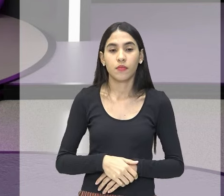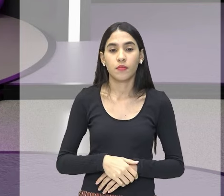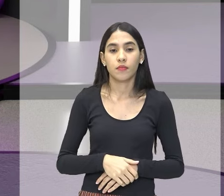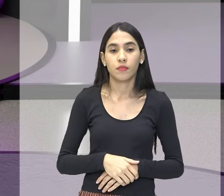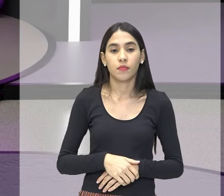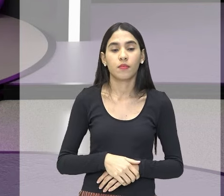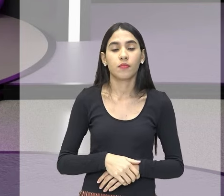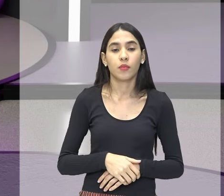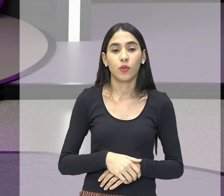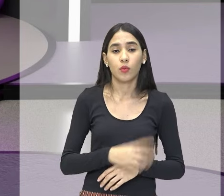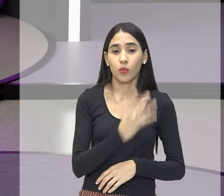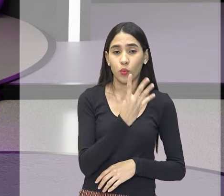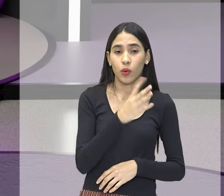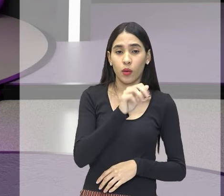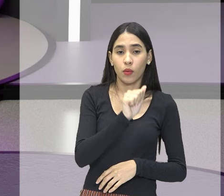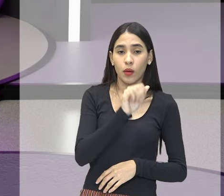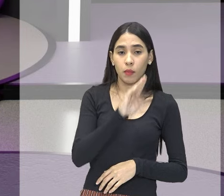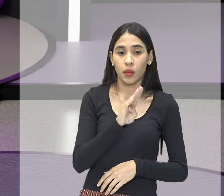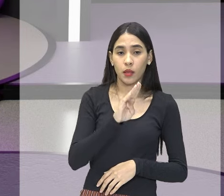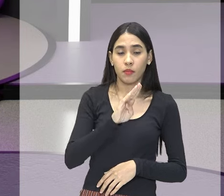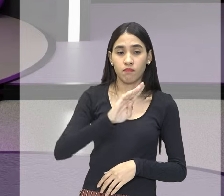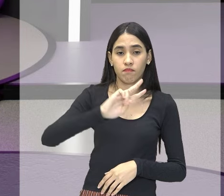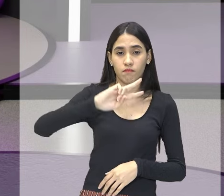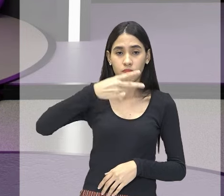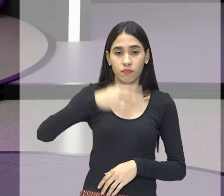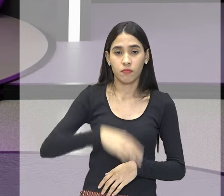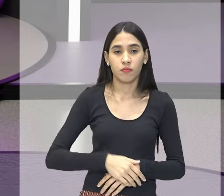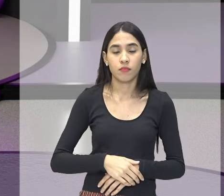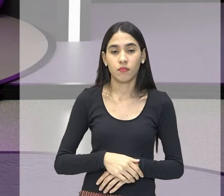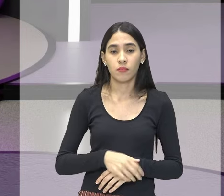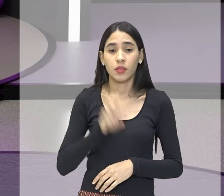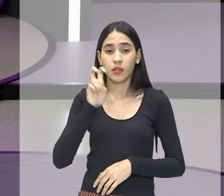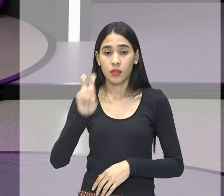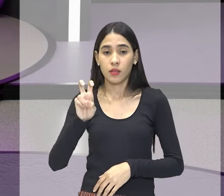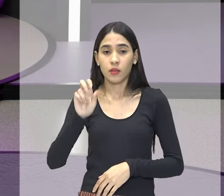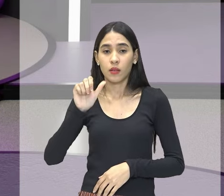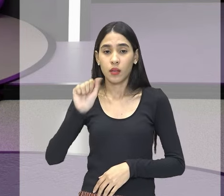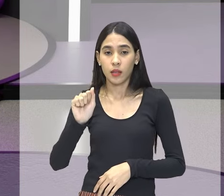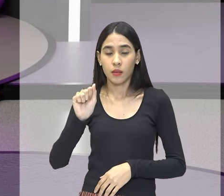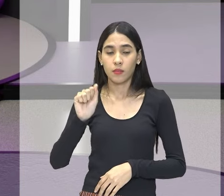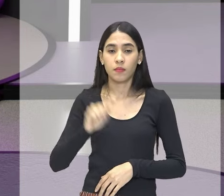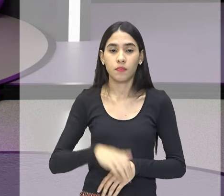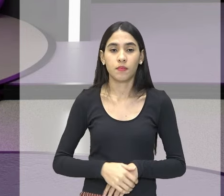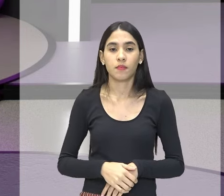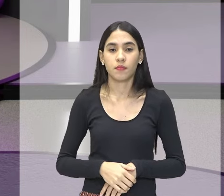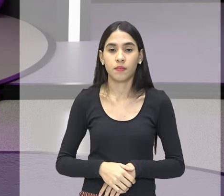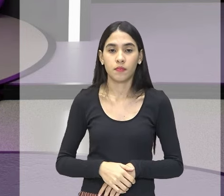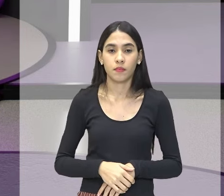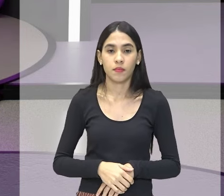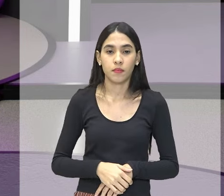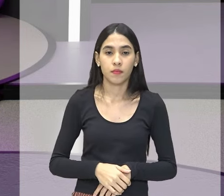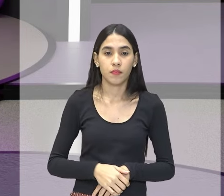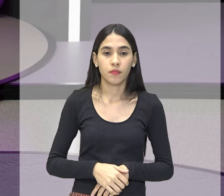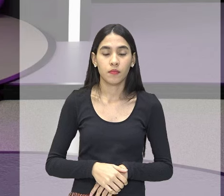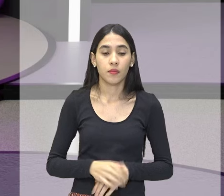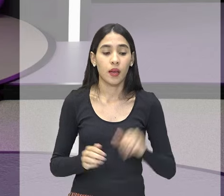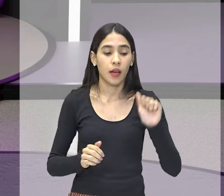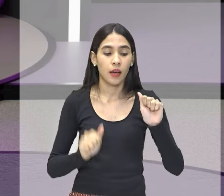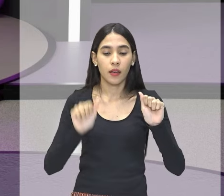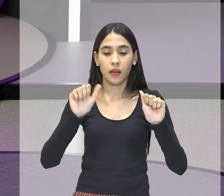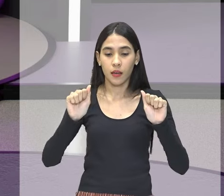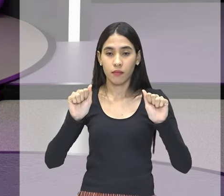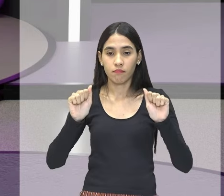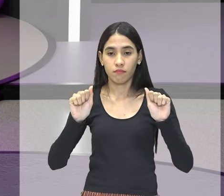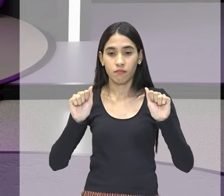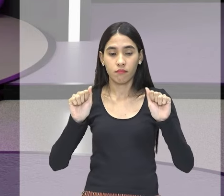do 4, eu tenho A. Do lado do 5, eu tenho outro A, um outro A. São iguais.